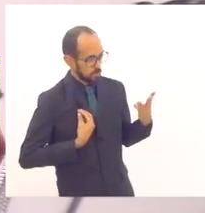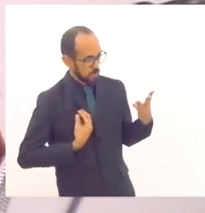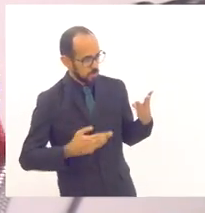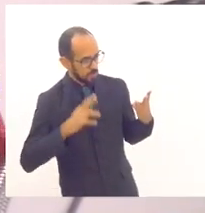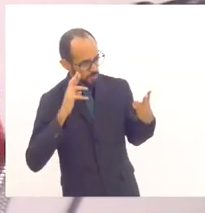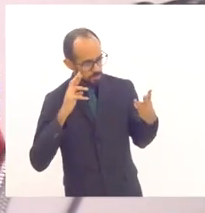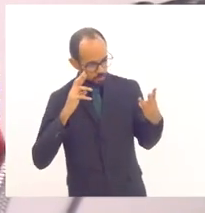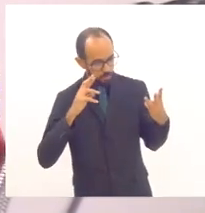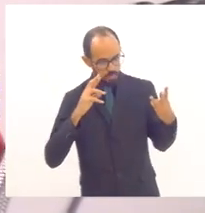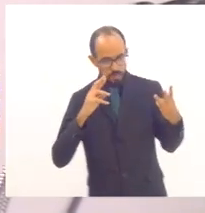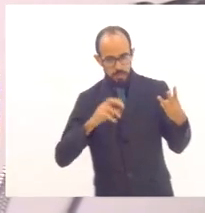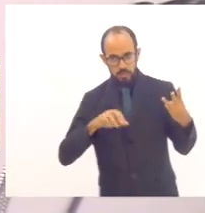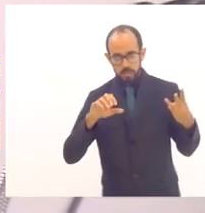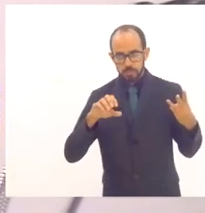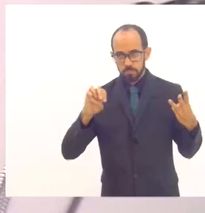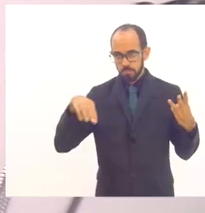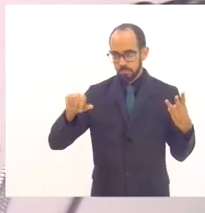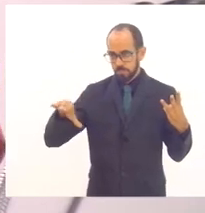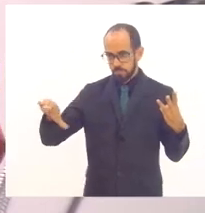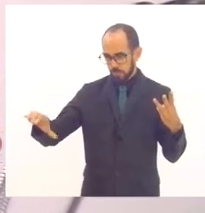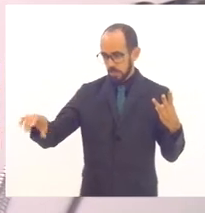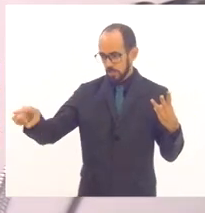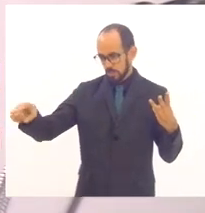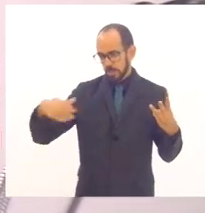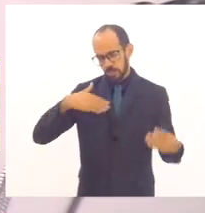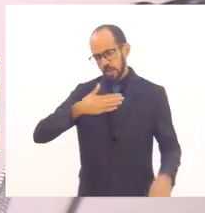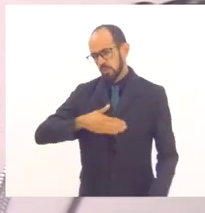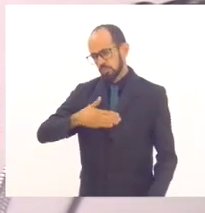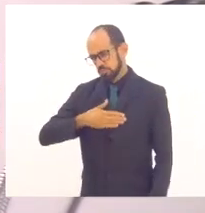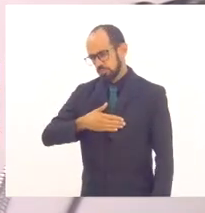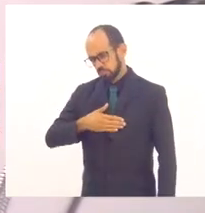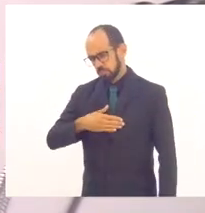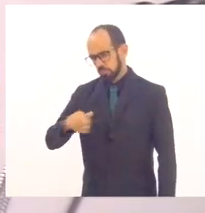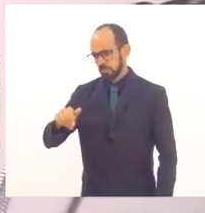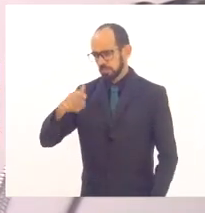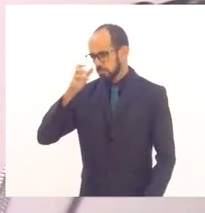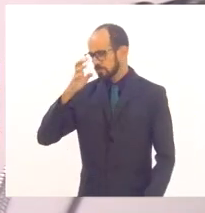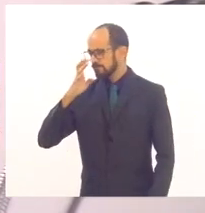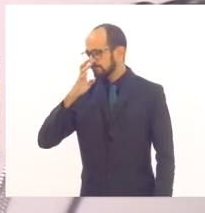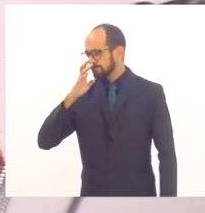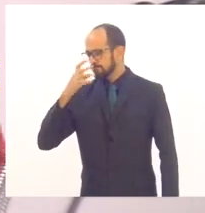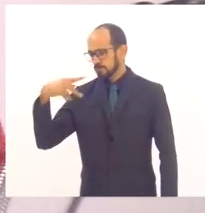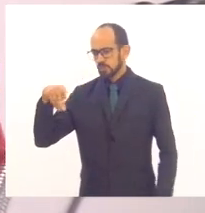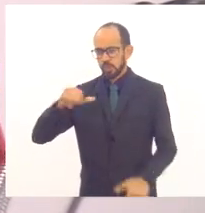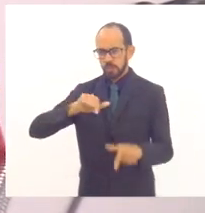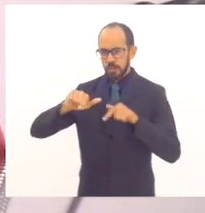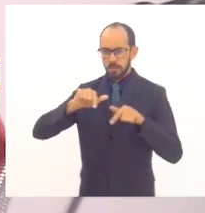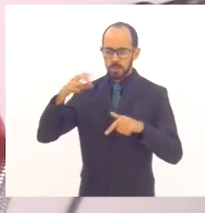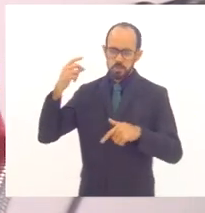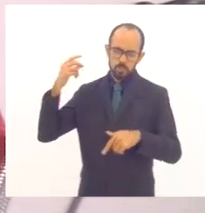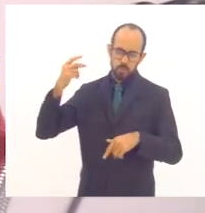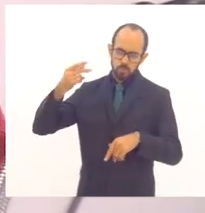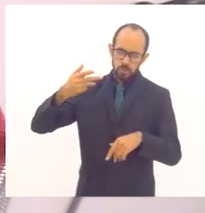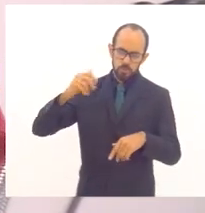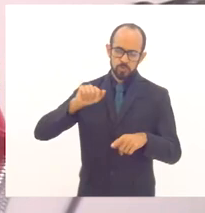Carlos Mink, da qual tenho um apreço, sou um admirador do seu trabalho de longa data.